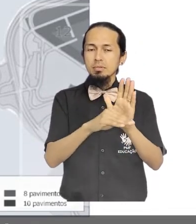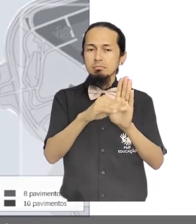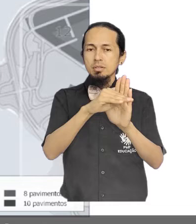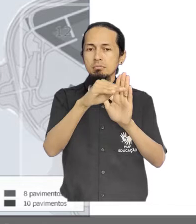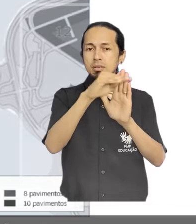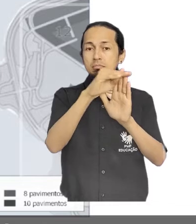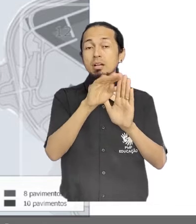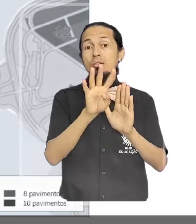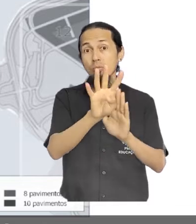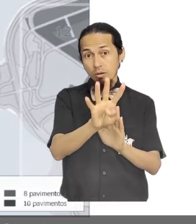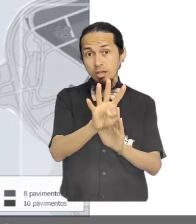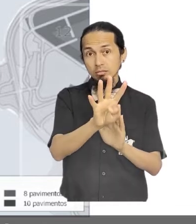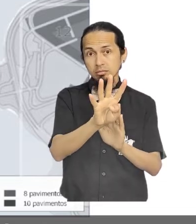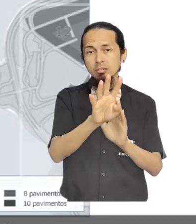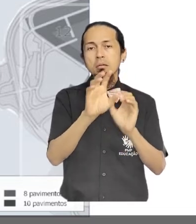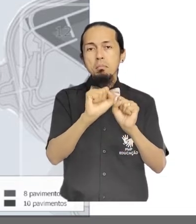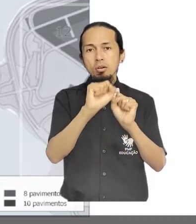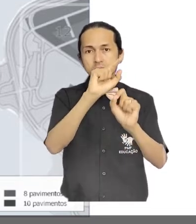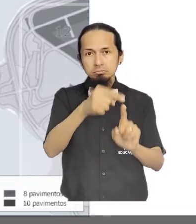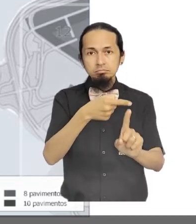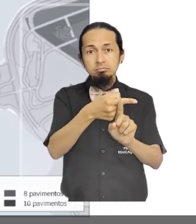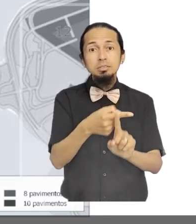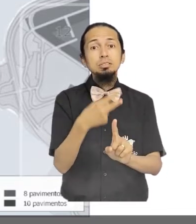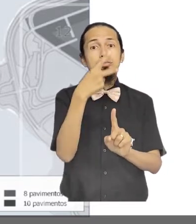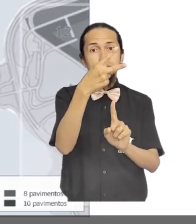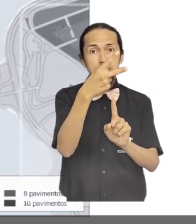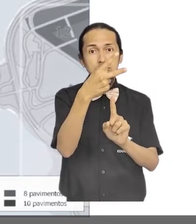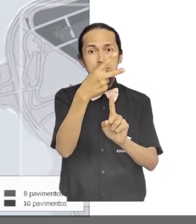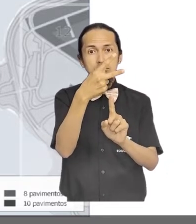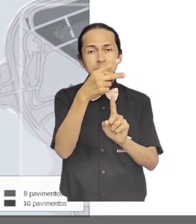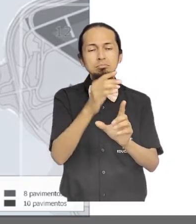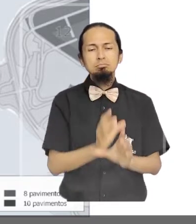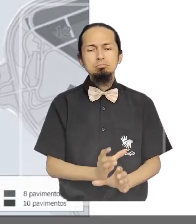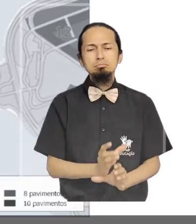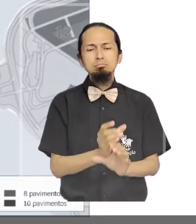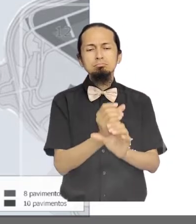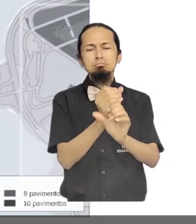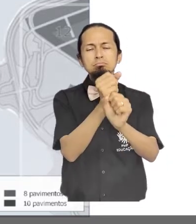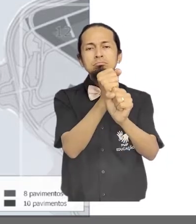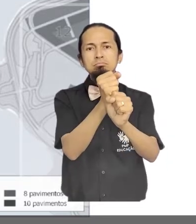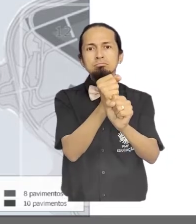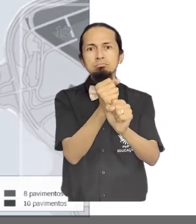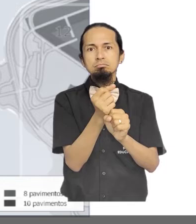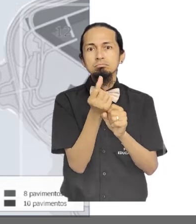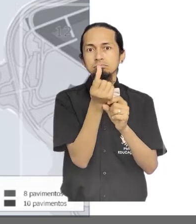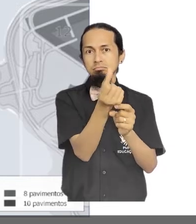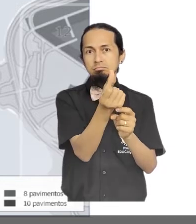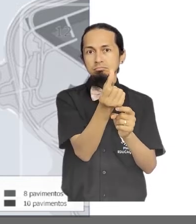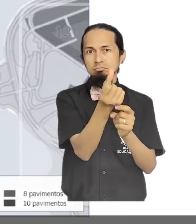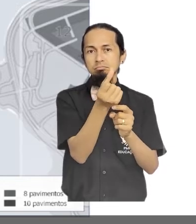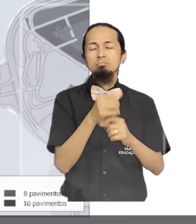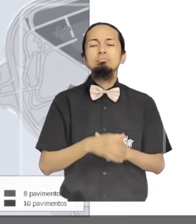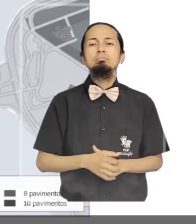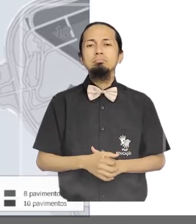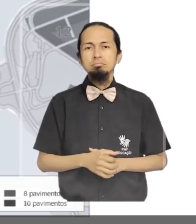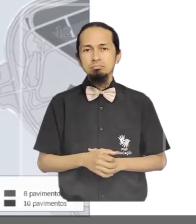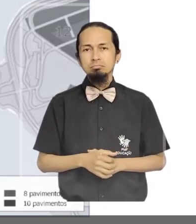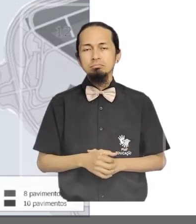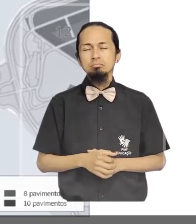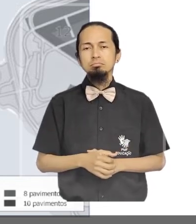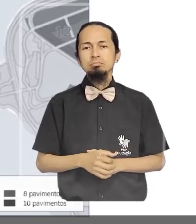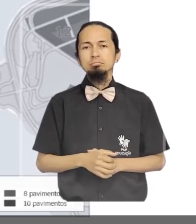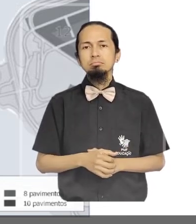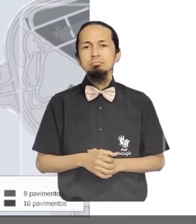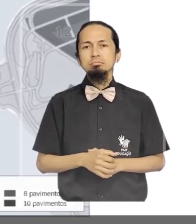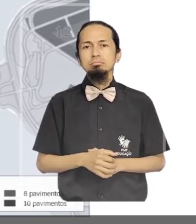de no máximo 4 pavimentos poderão receber até 2 pavimentos mediante outorga onerosa, totalizando a altura máxima de